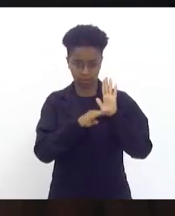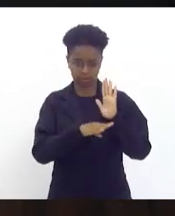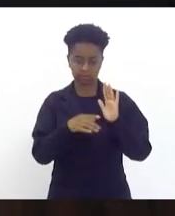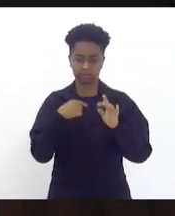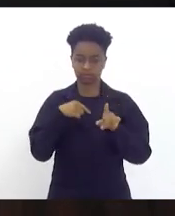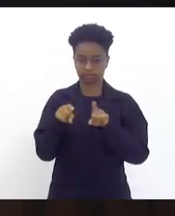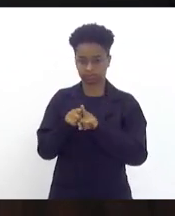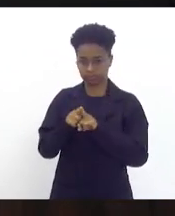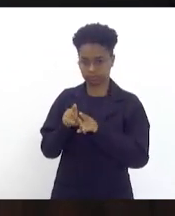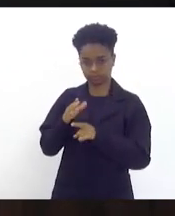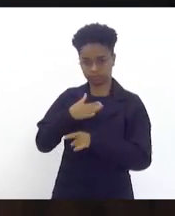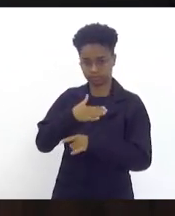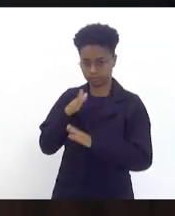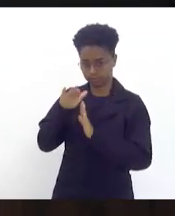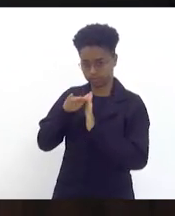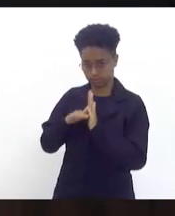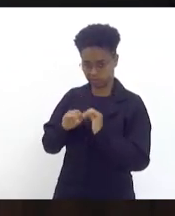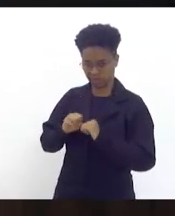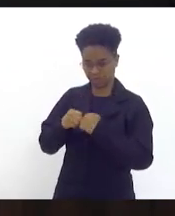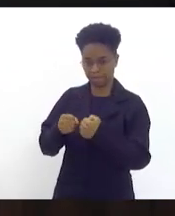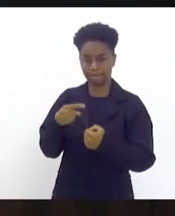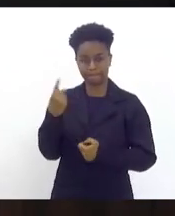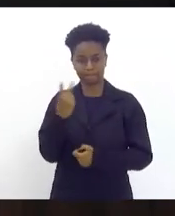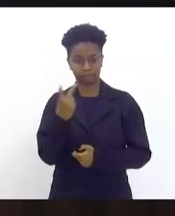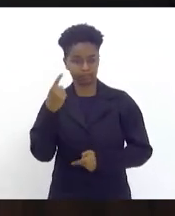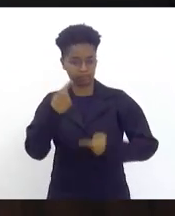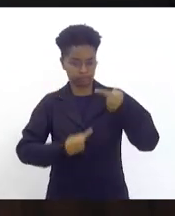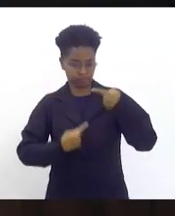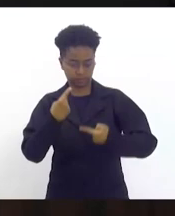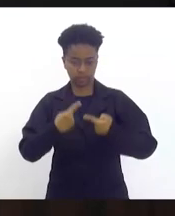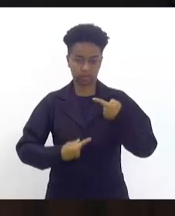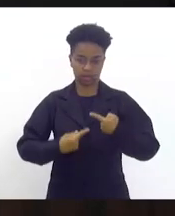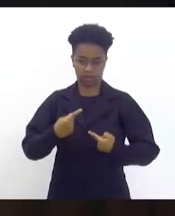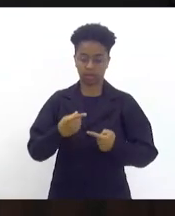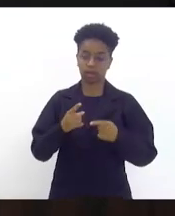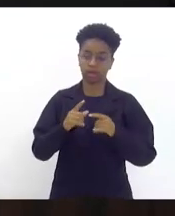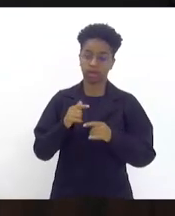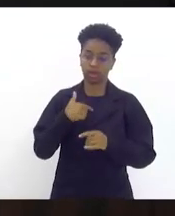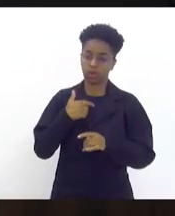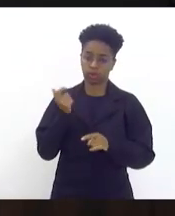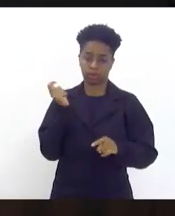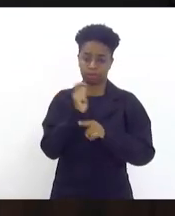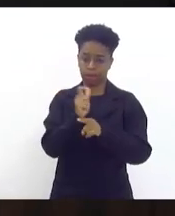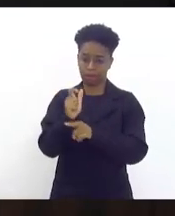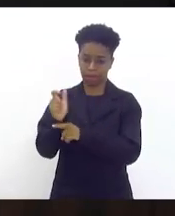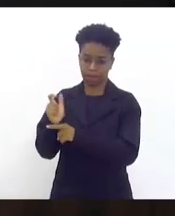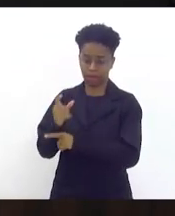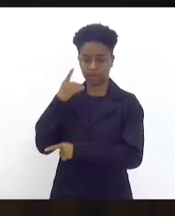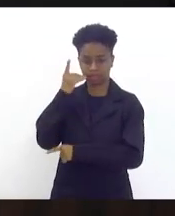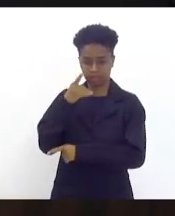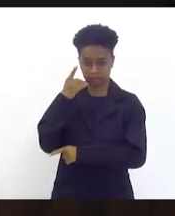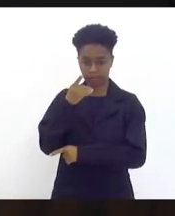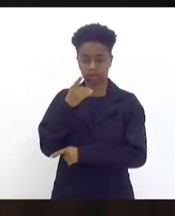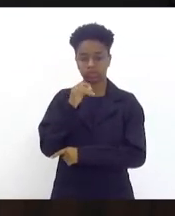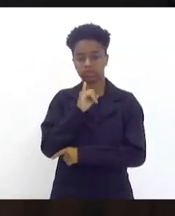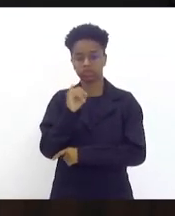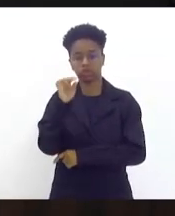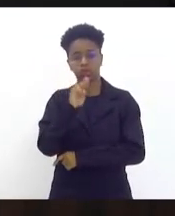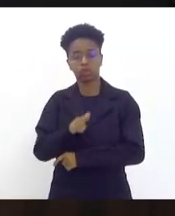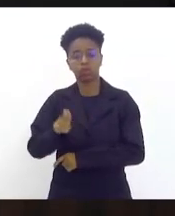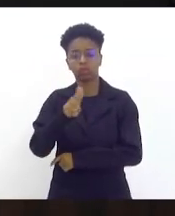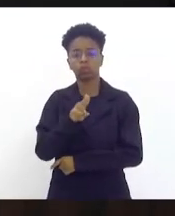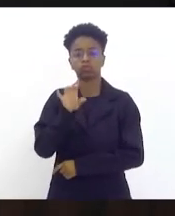protagonizamos aqui um embate muito duro eu tenho feito críticas aqueles deputados que se valem tão somente